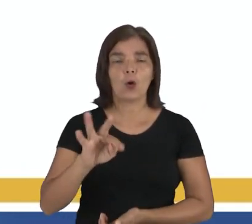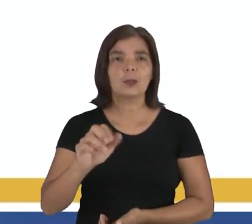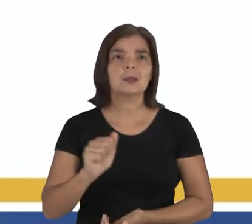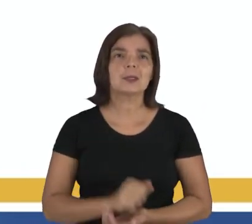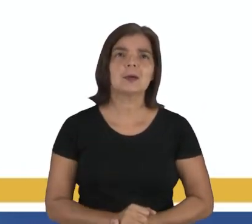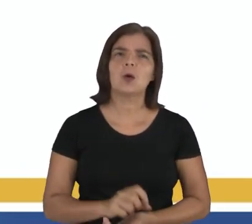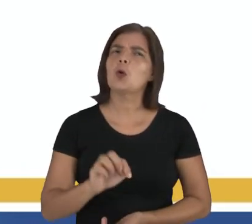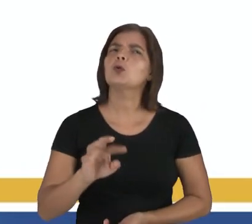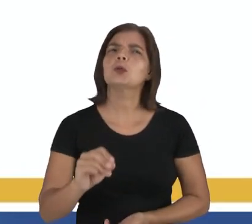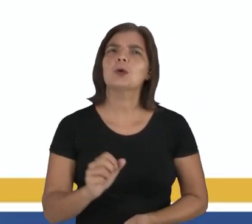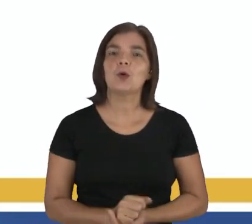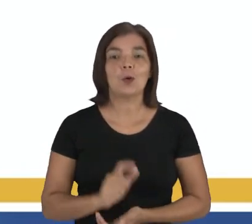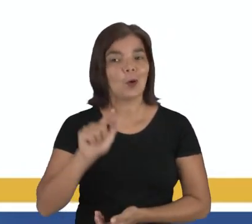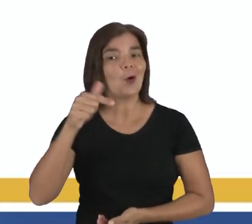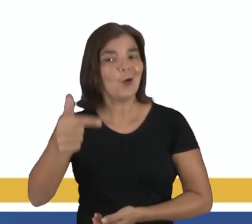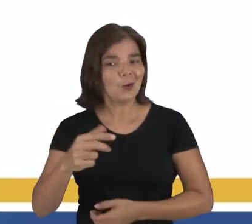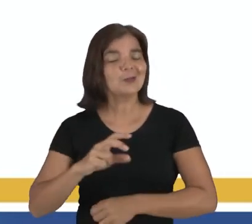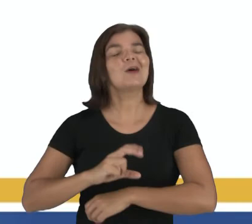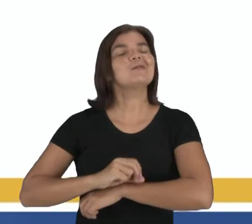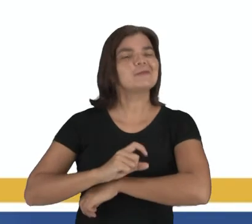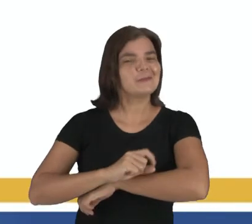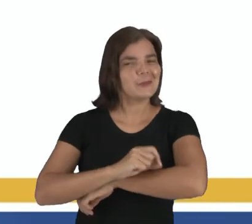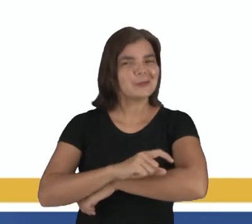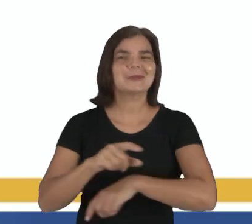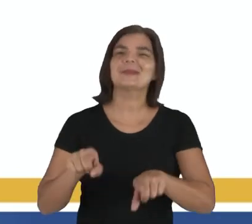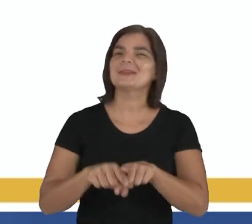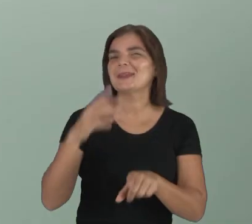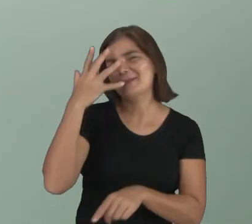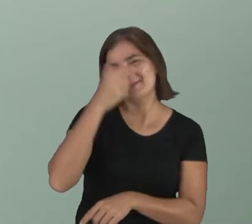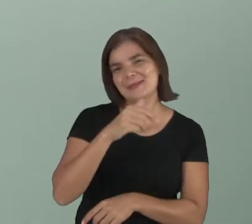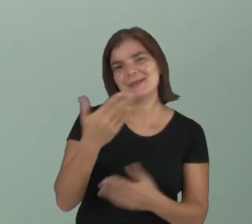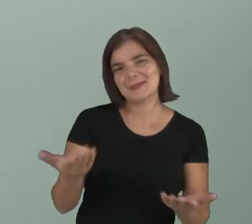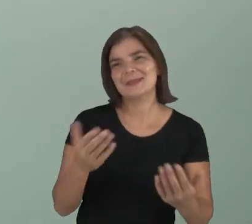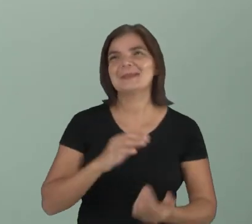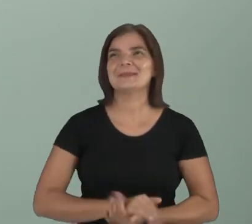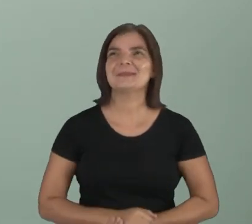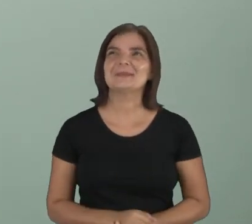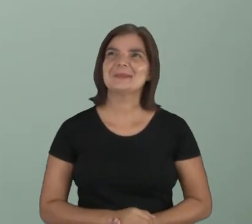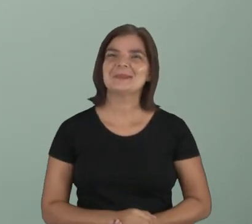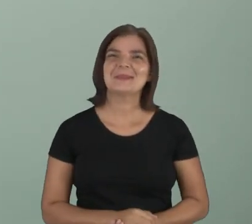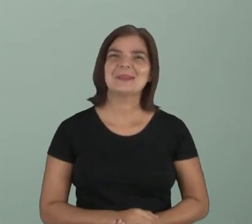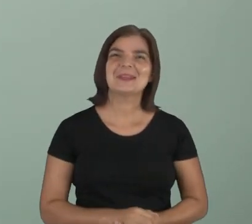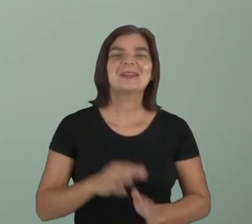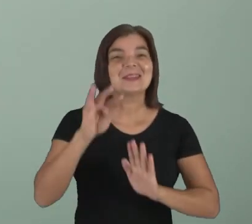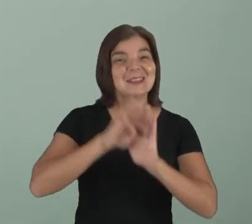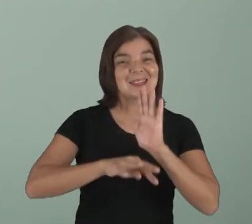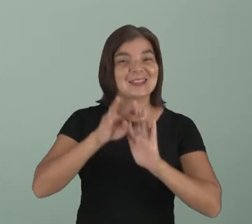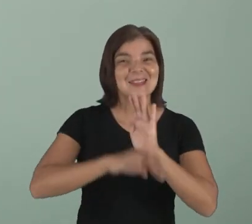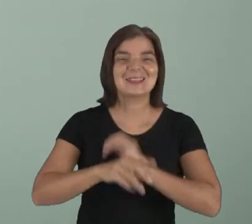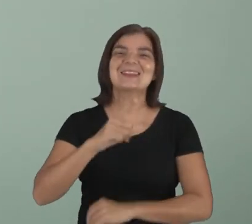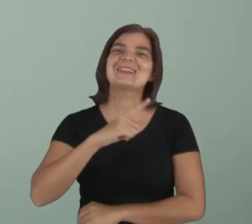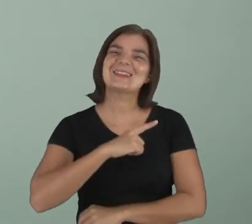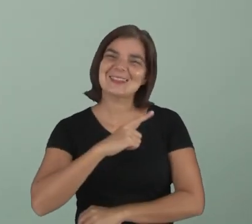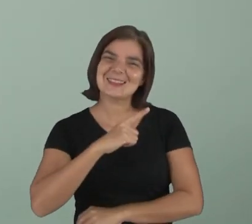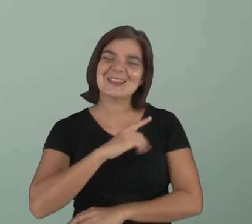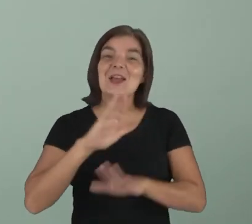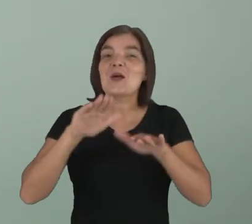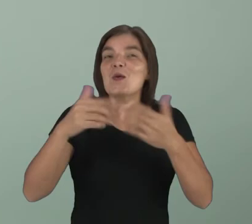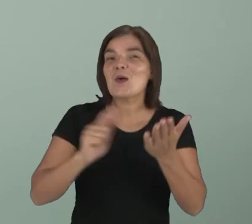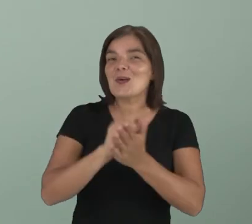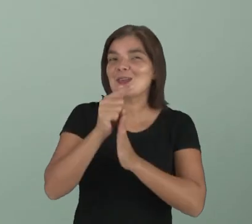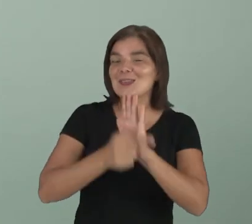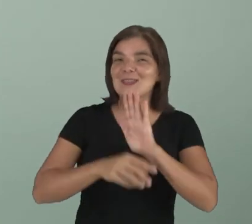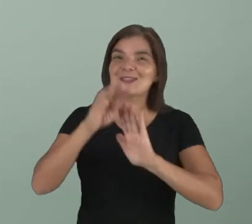Ota. Ota o quê? Outra formiga. Tão bonitinha, né? Que texto nós temos aí? Qual o